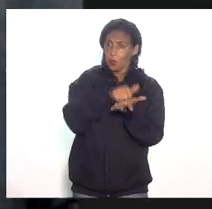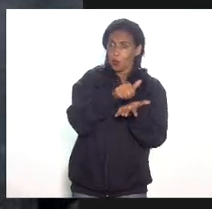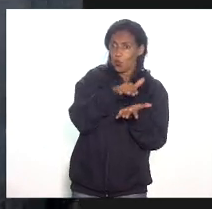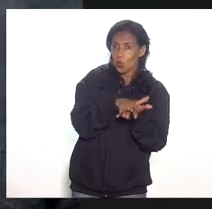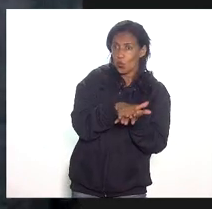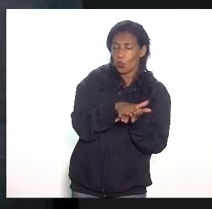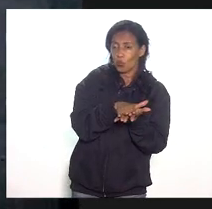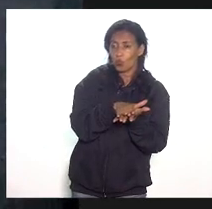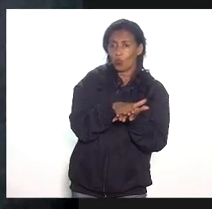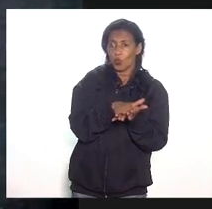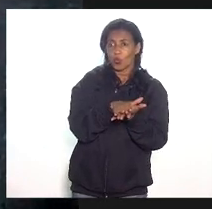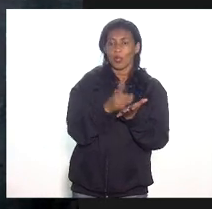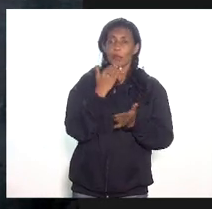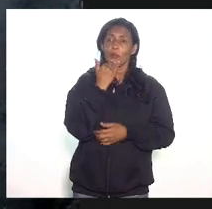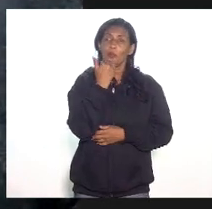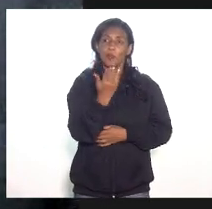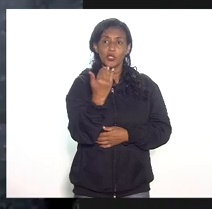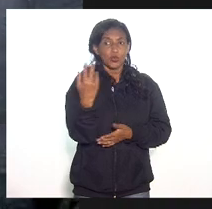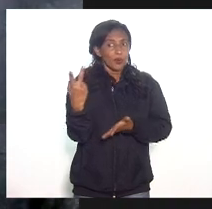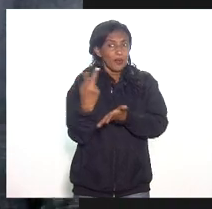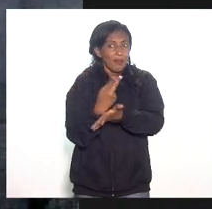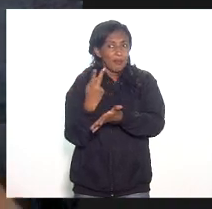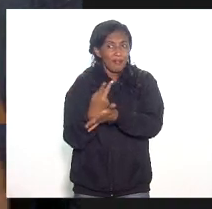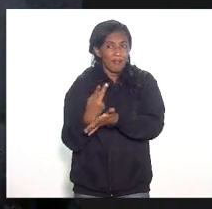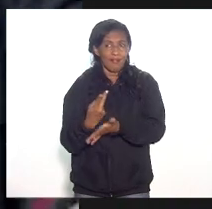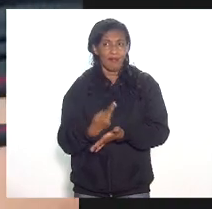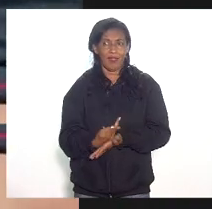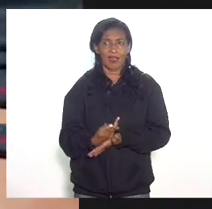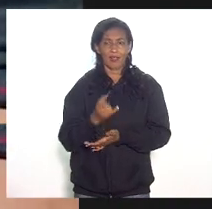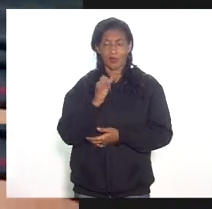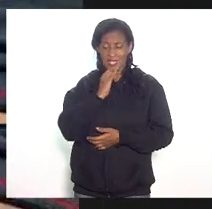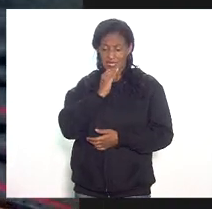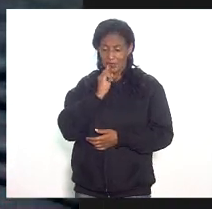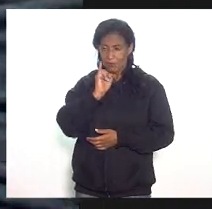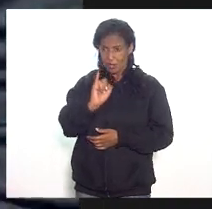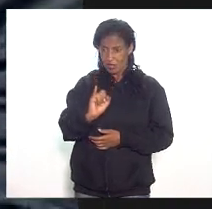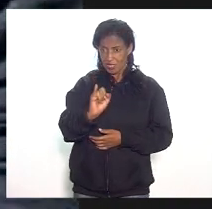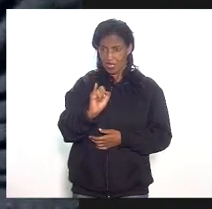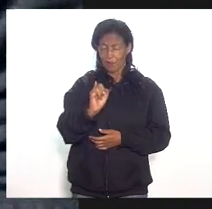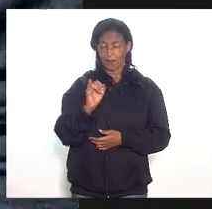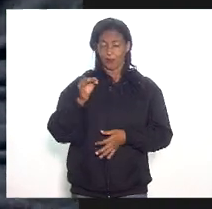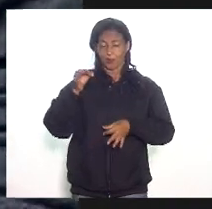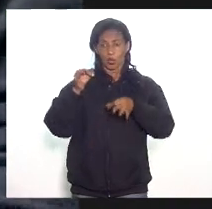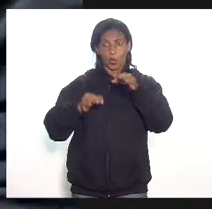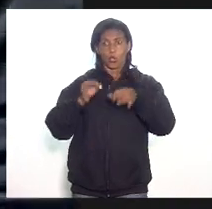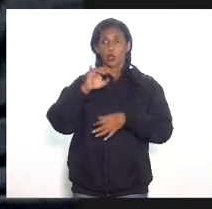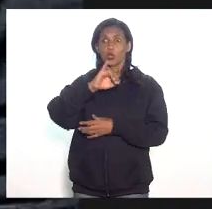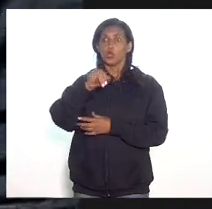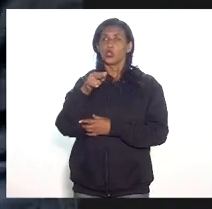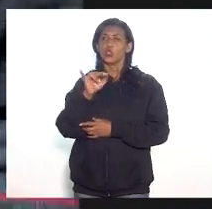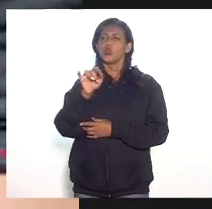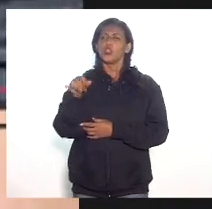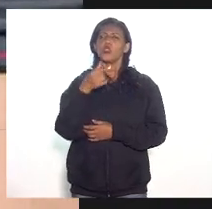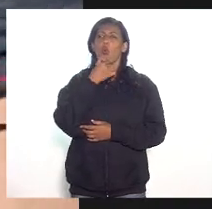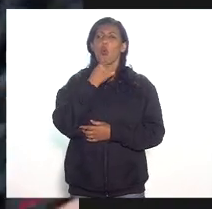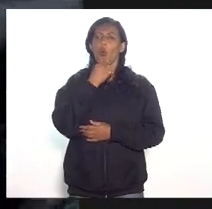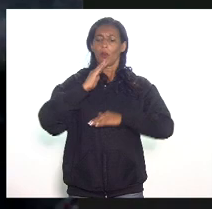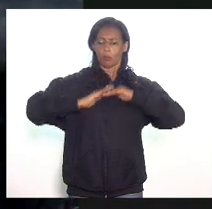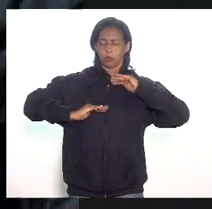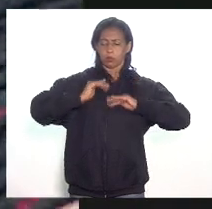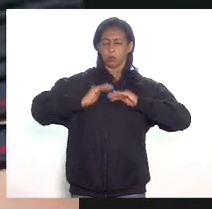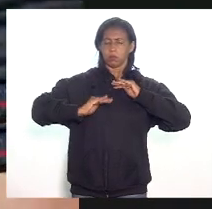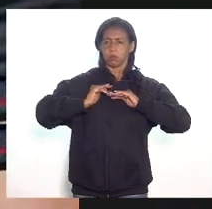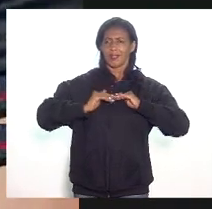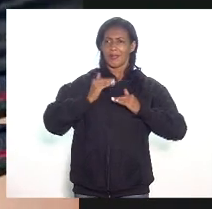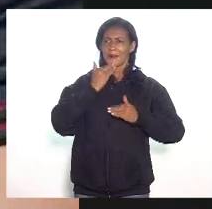pelo pedido incorreto. Ou seja, caso o juiz entenda que o cidadão pediu de forma equivocada, ele teria